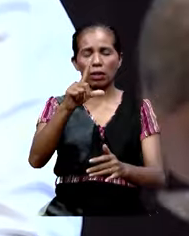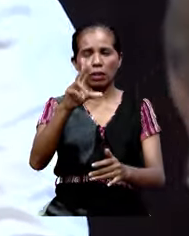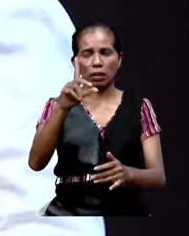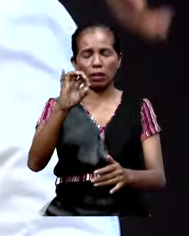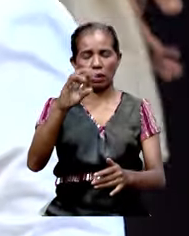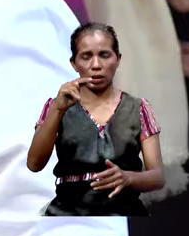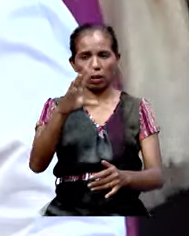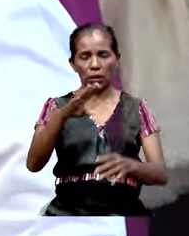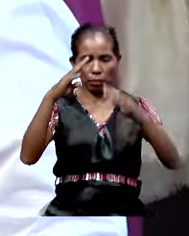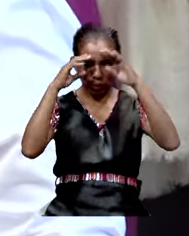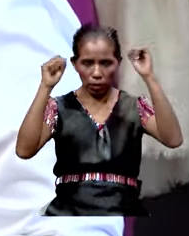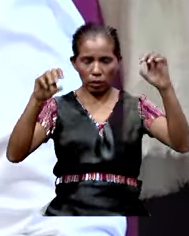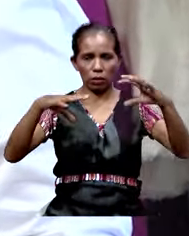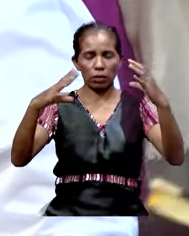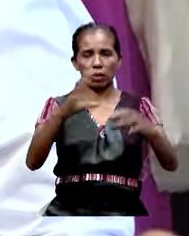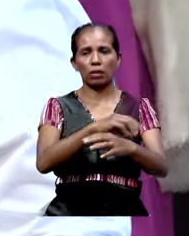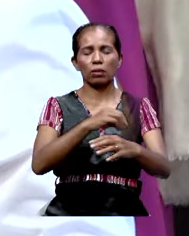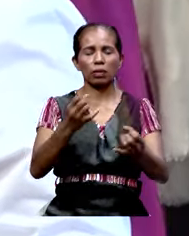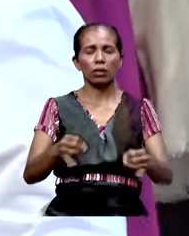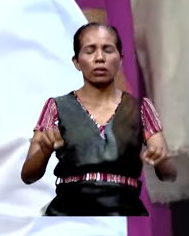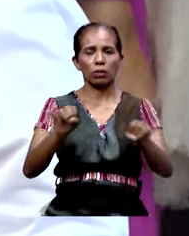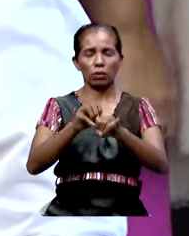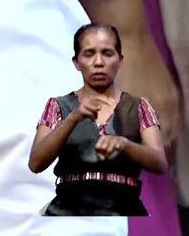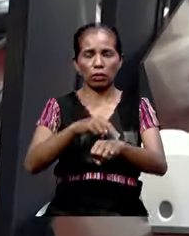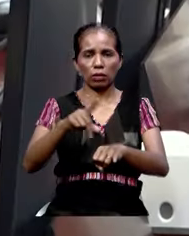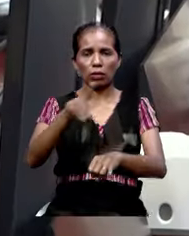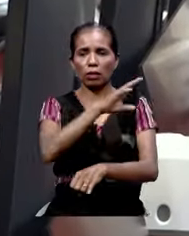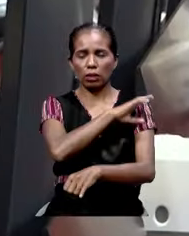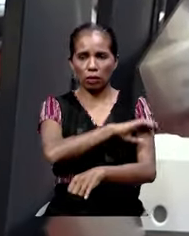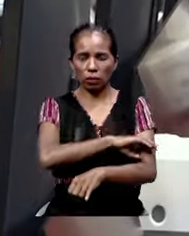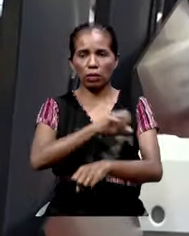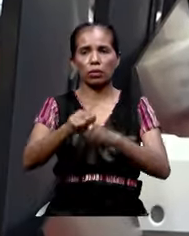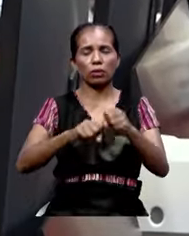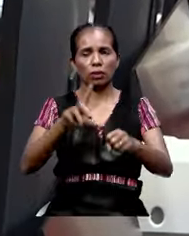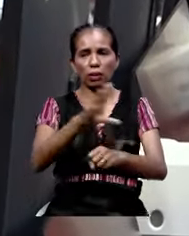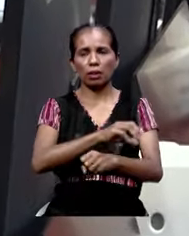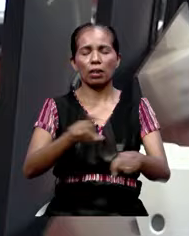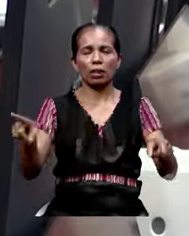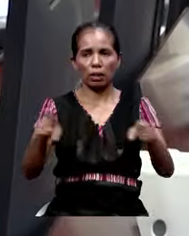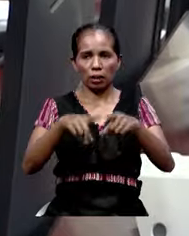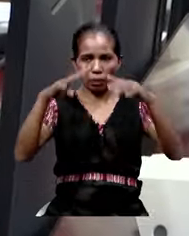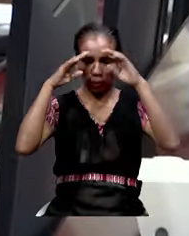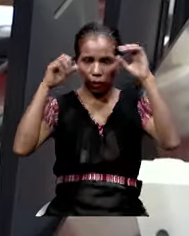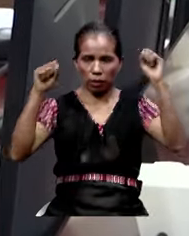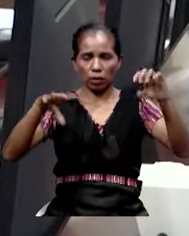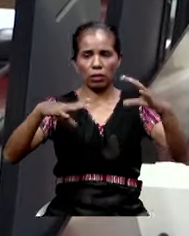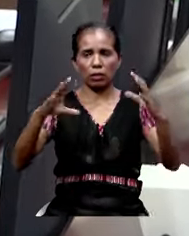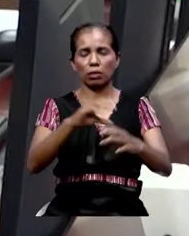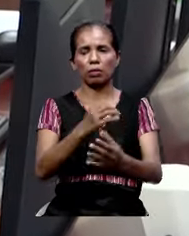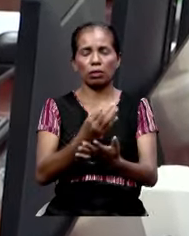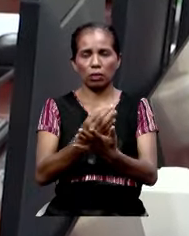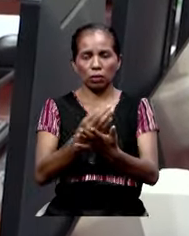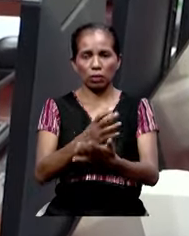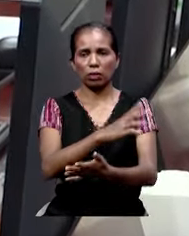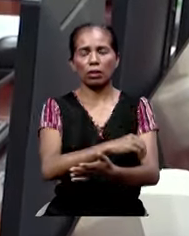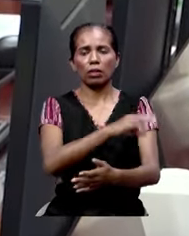para presidente do Conselho de Administração do Instituto Nacional de Segurança Social. Nune Moça Nessan, presidente do Conselho Fundo Reserva